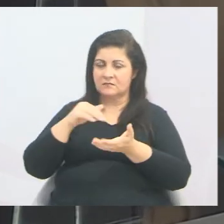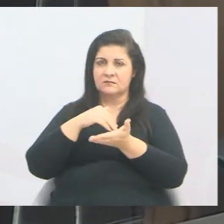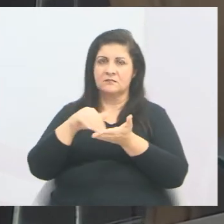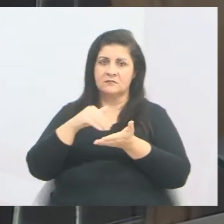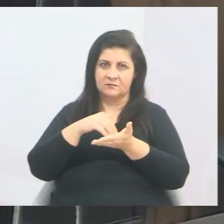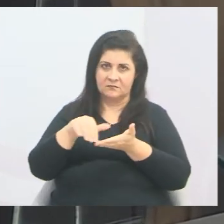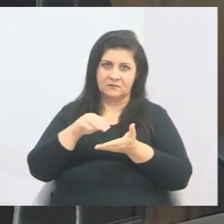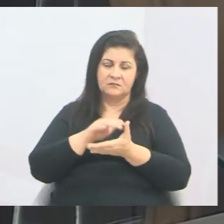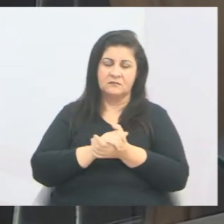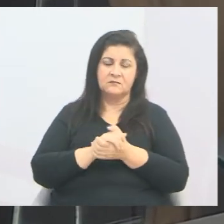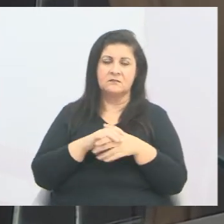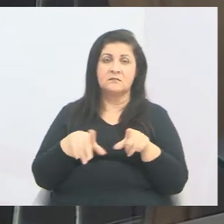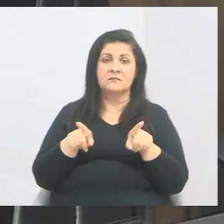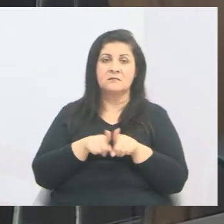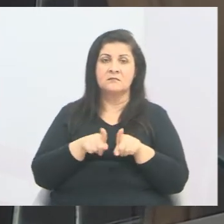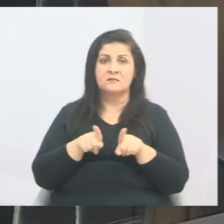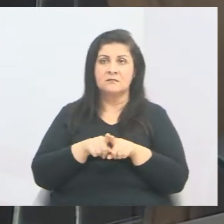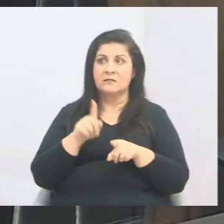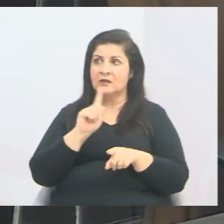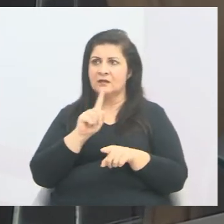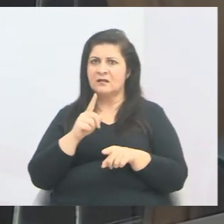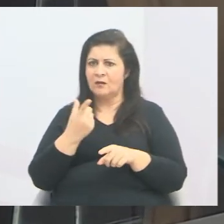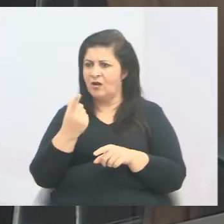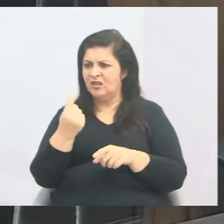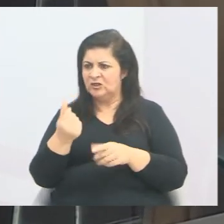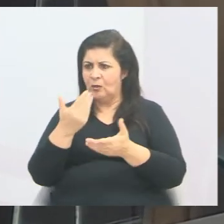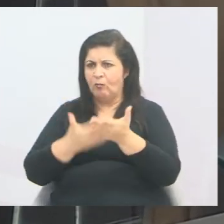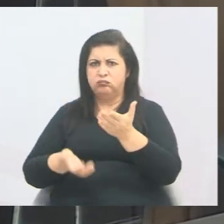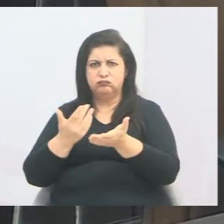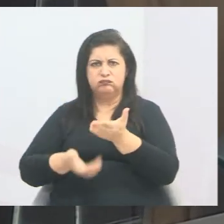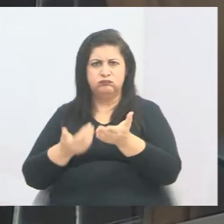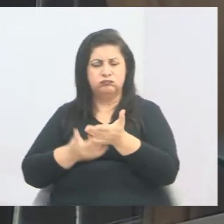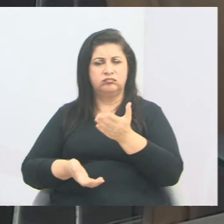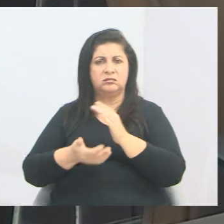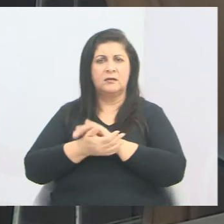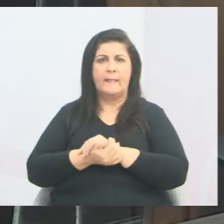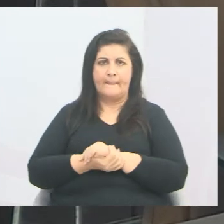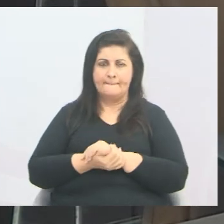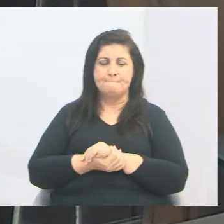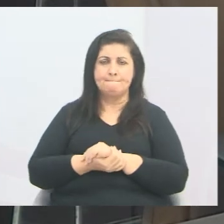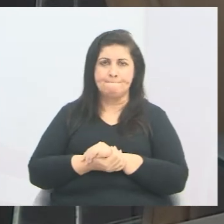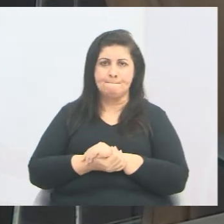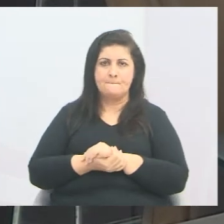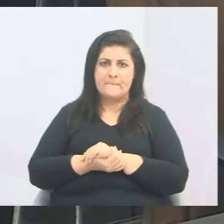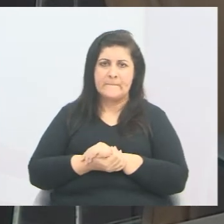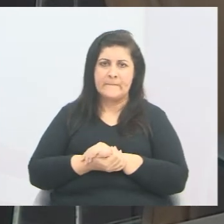secretarias em também não abusar daquilo que lhe foi concedido, como